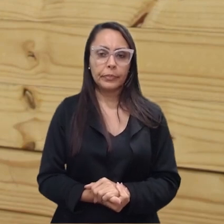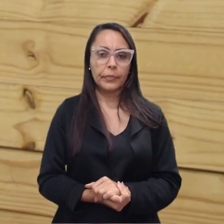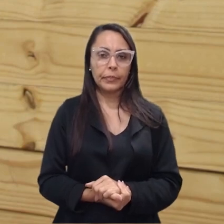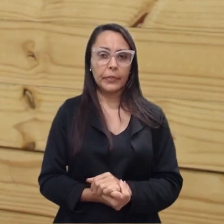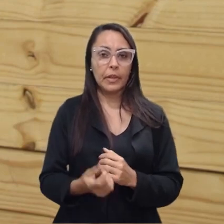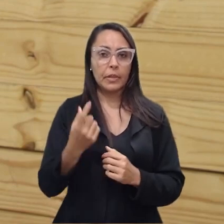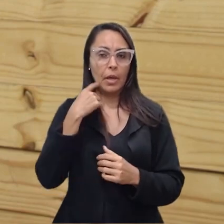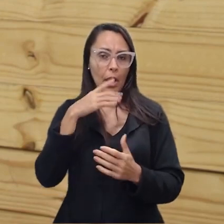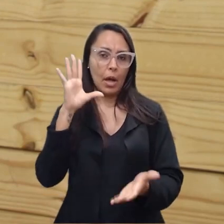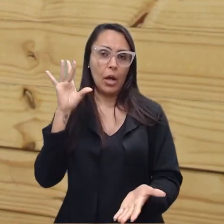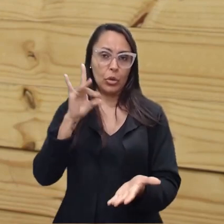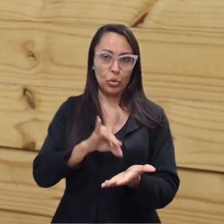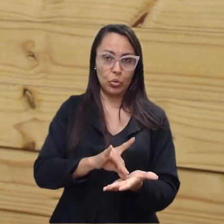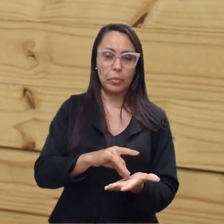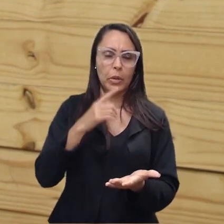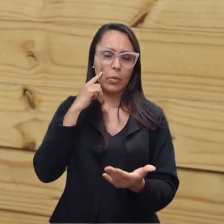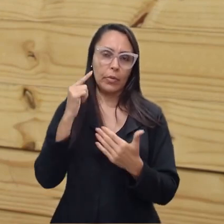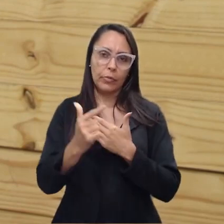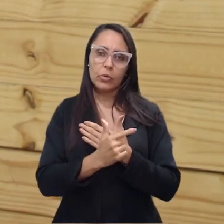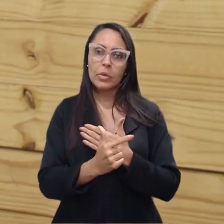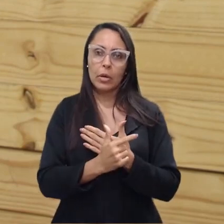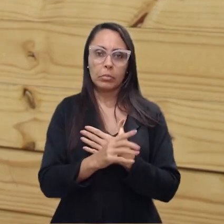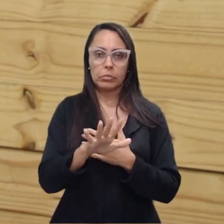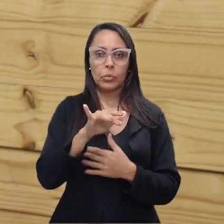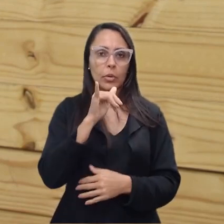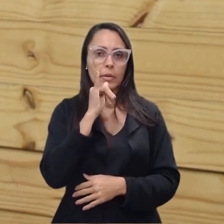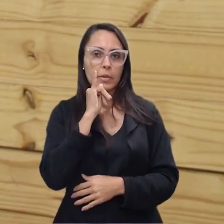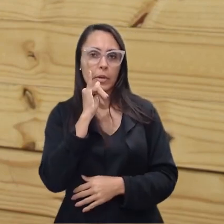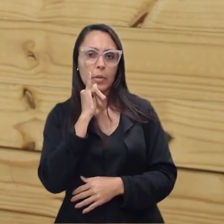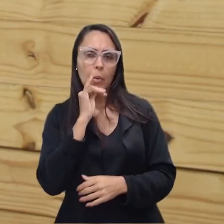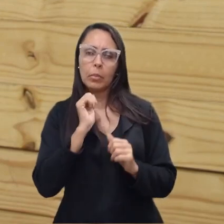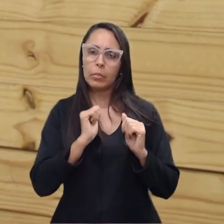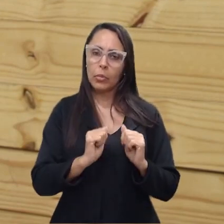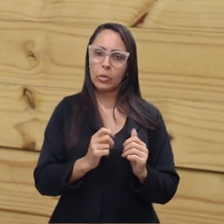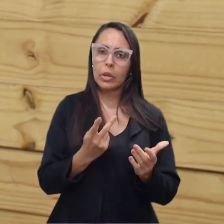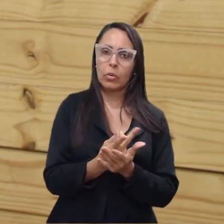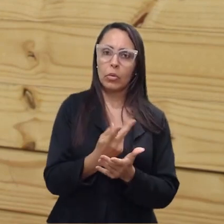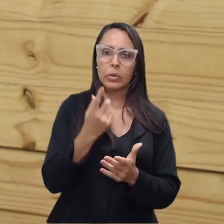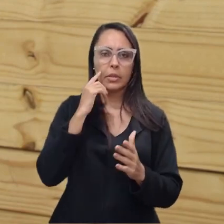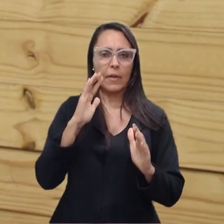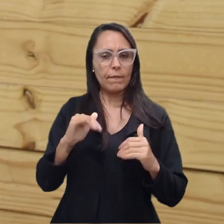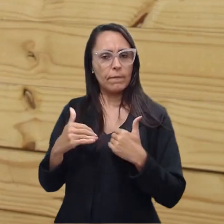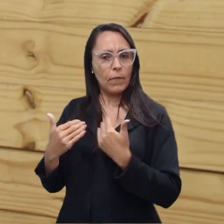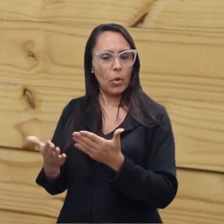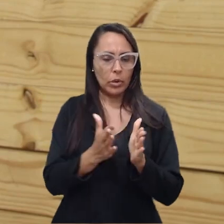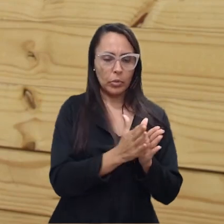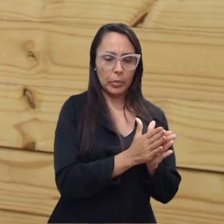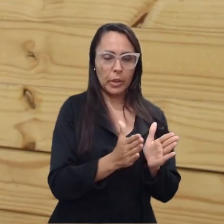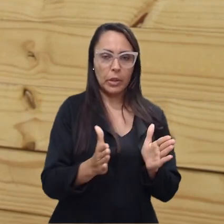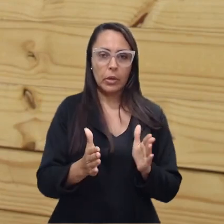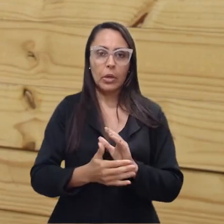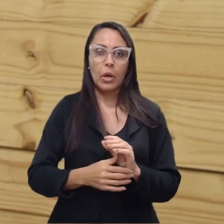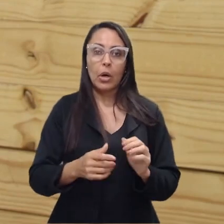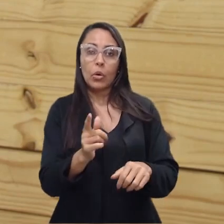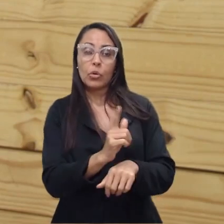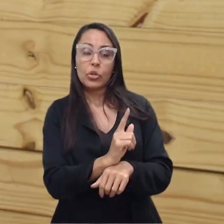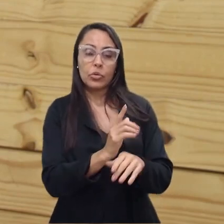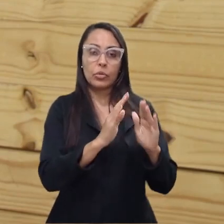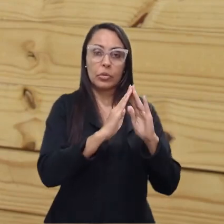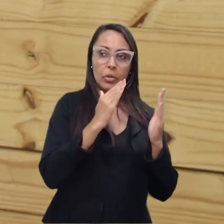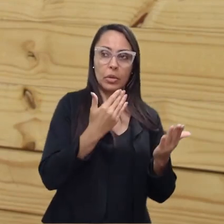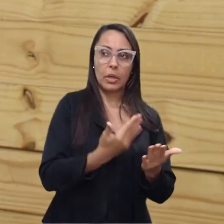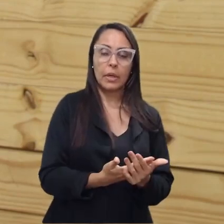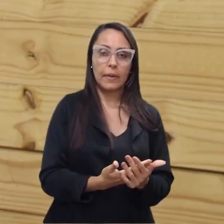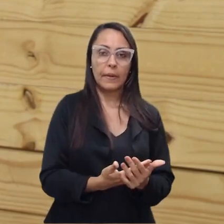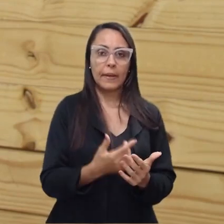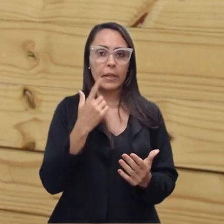de assumir um cargo em comissão, por exemplo, pode acontecer fora desse período. Vamos imaginar uma situação, o gestor